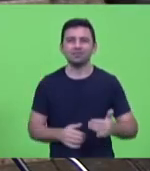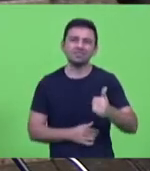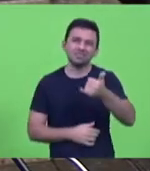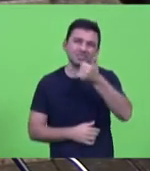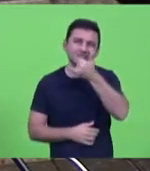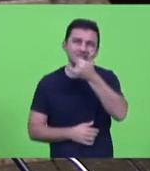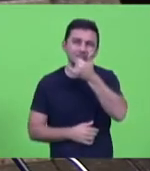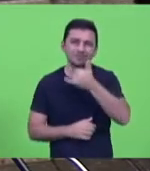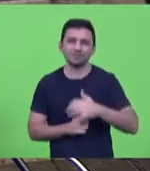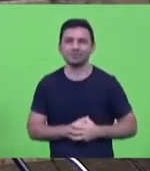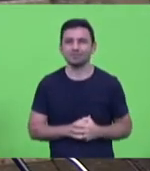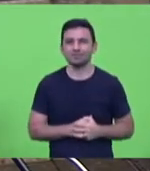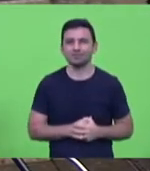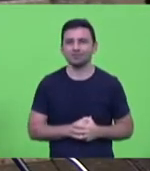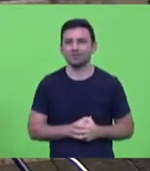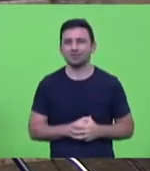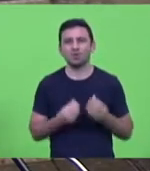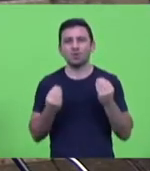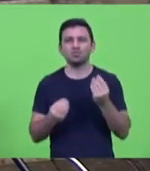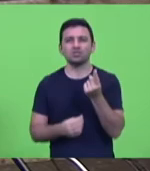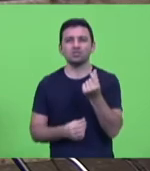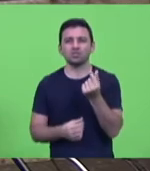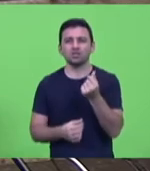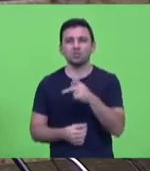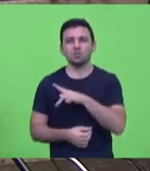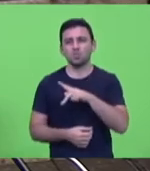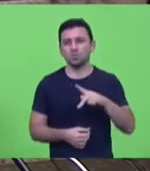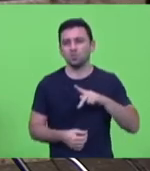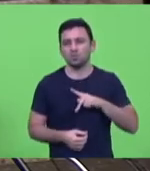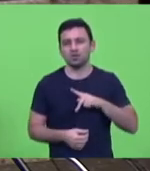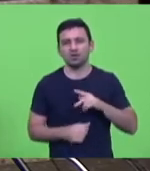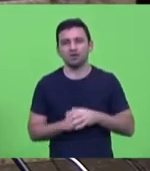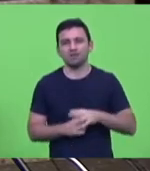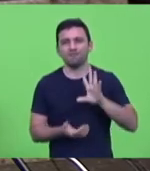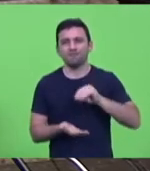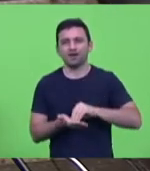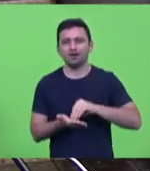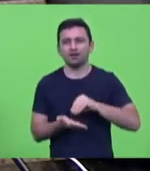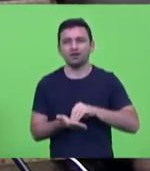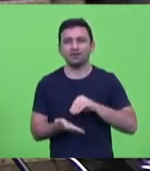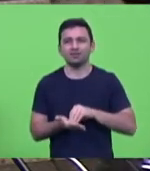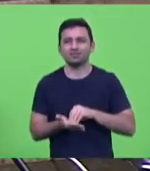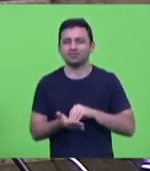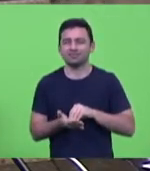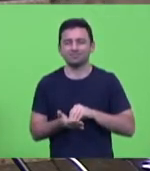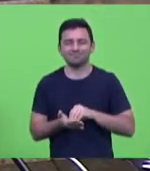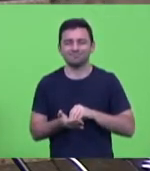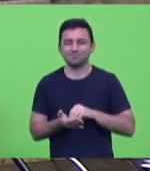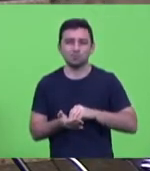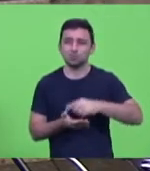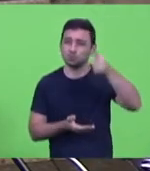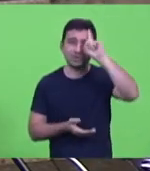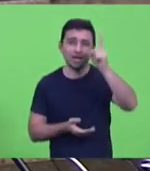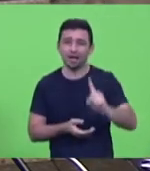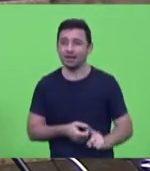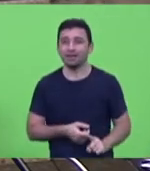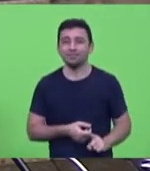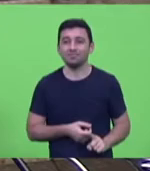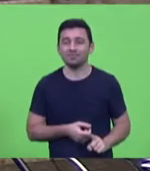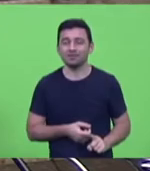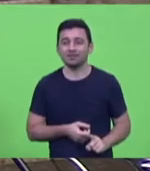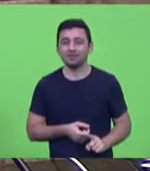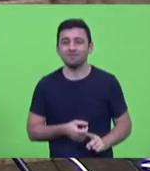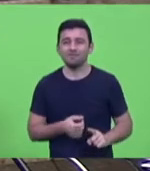É vagabundagem com dinheiro público. A falta de noção, a falta de vergonha na cara dos